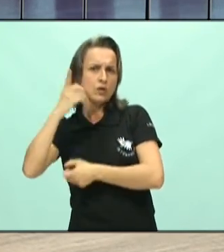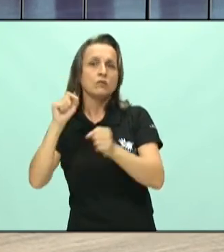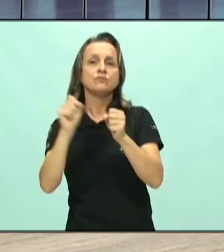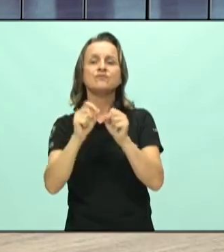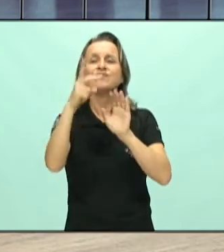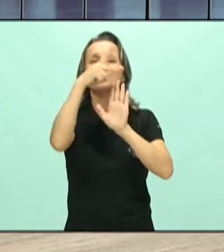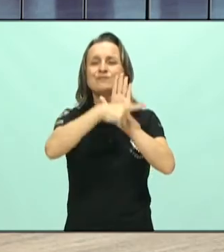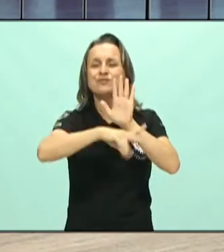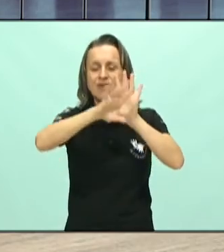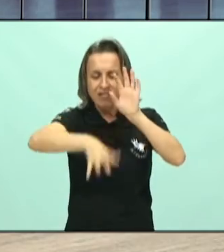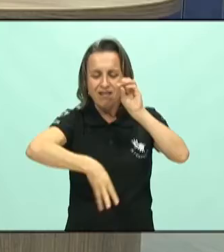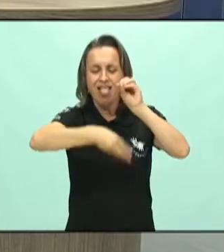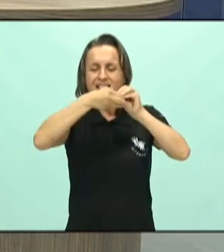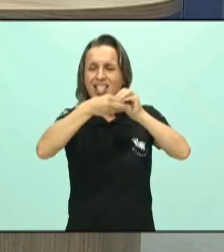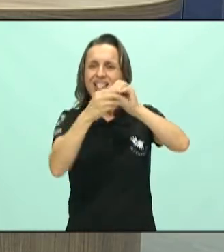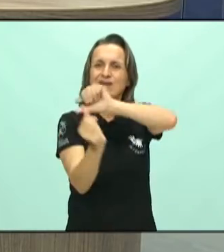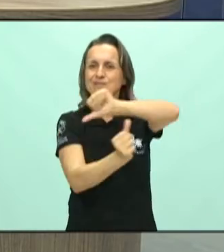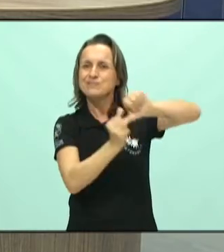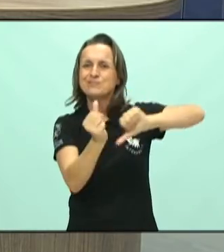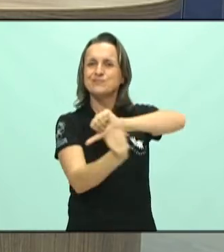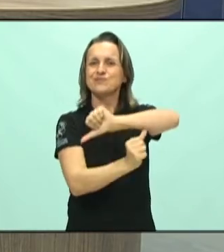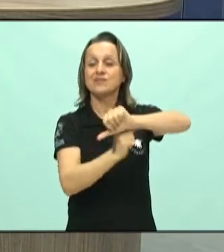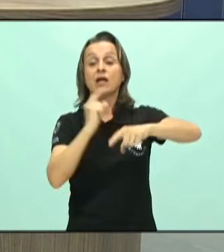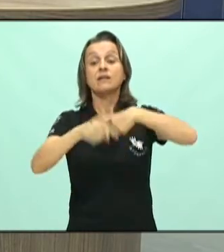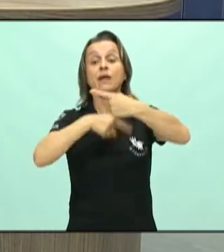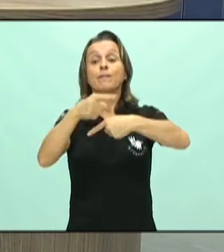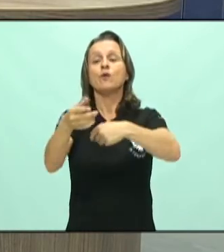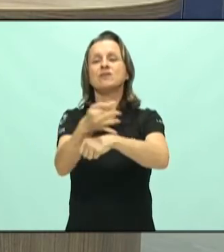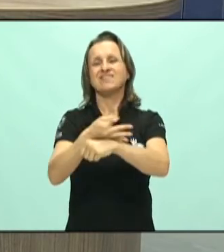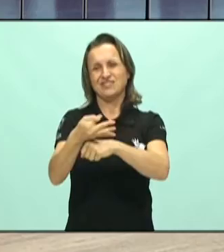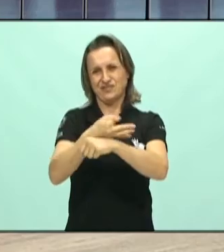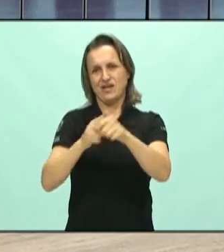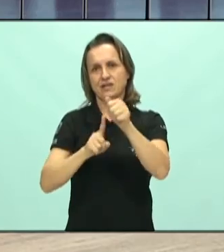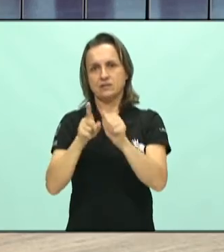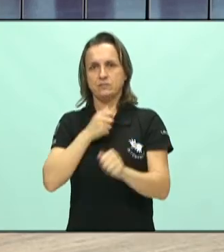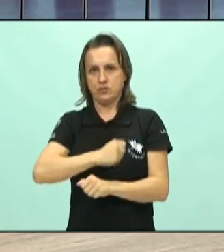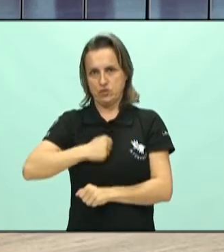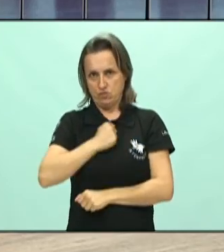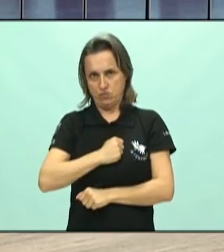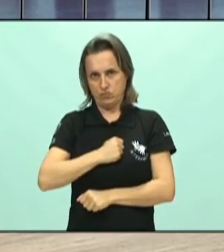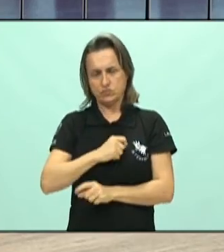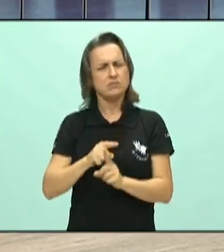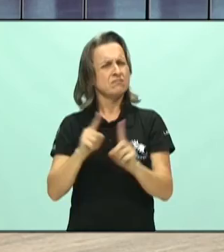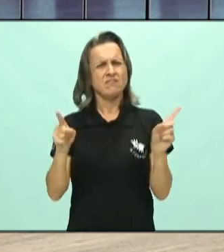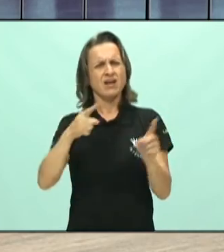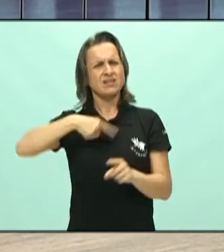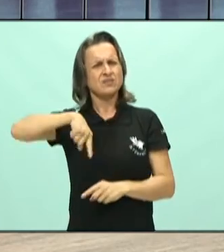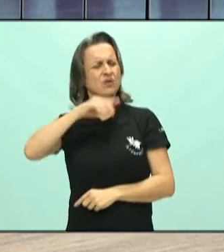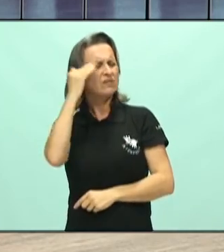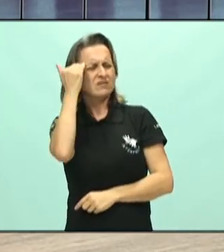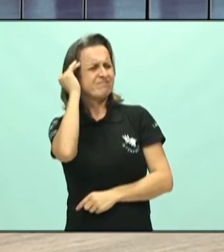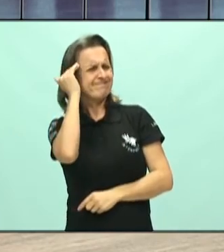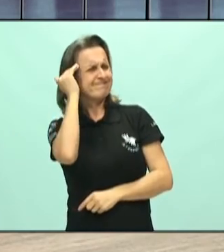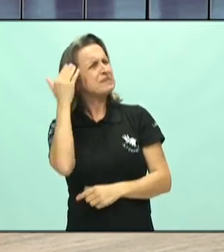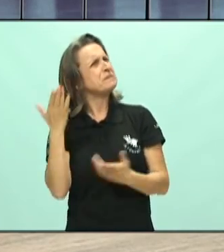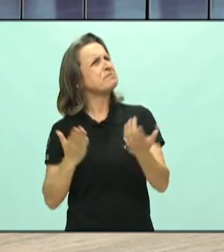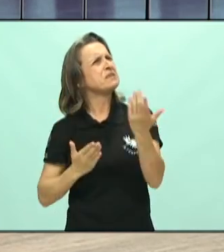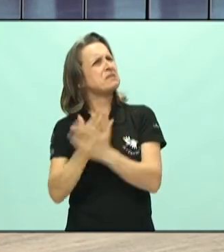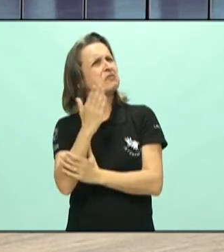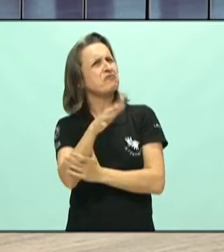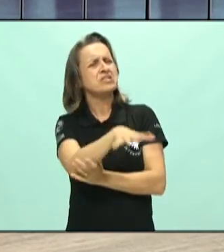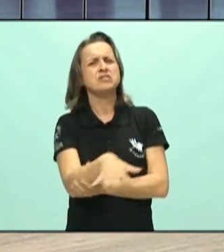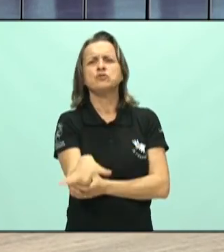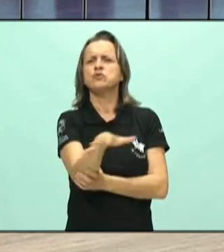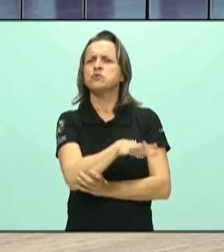rescaldo. Então, após o recesso. Depois o recesso, só em agosto. E aí que nós não entendemos, a aprovação foi unânime,